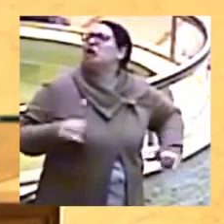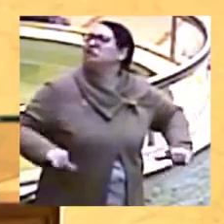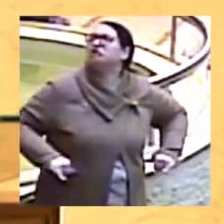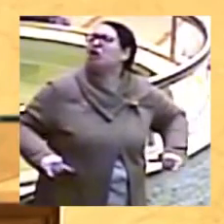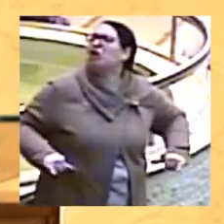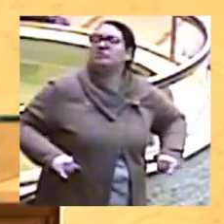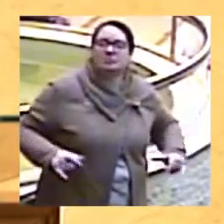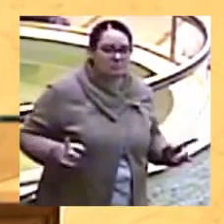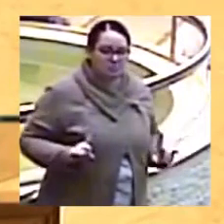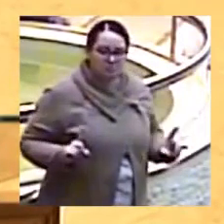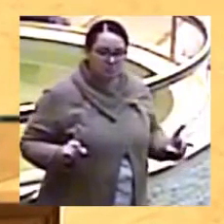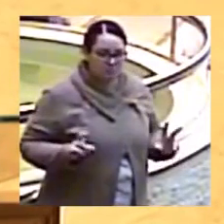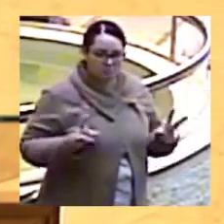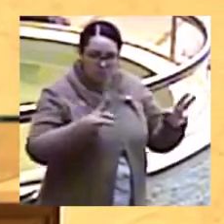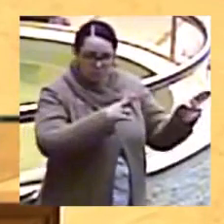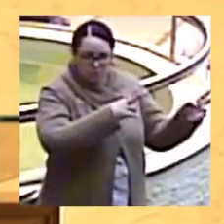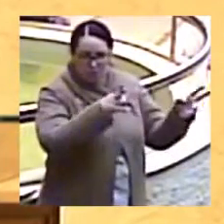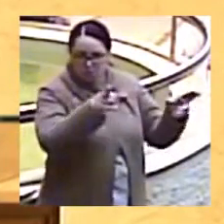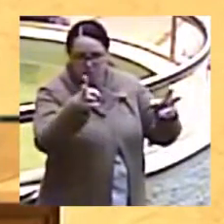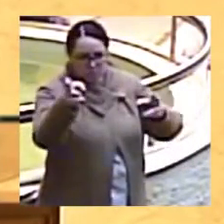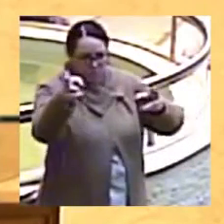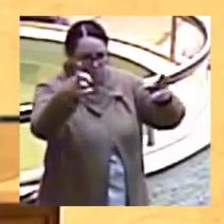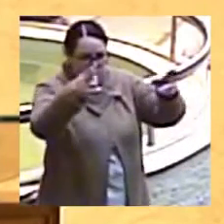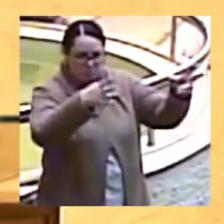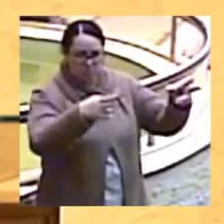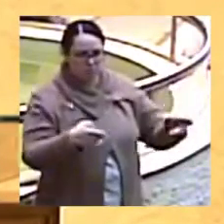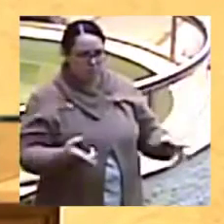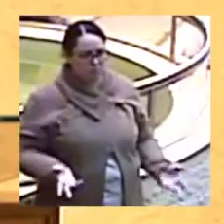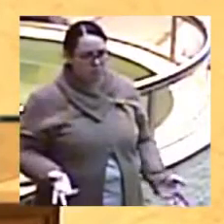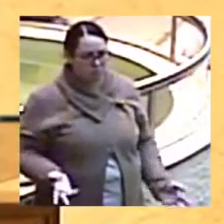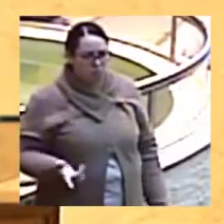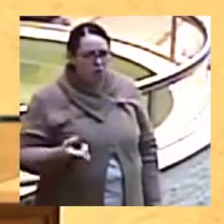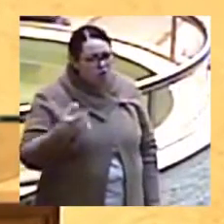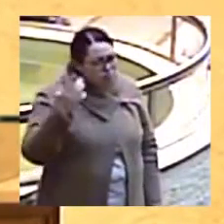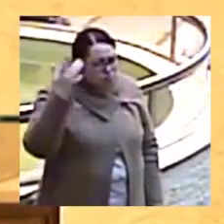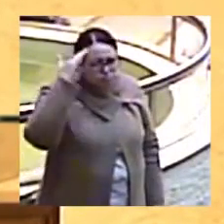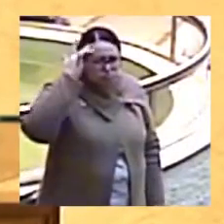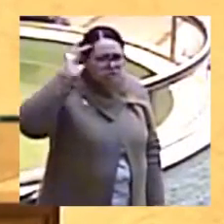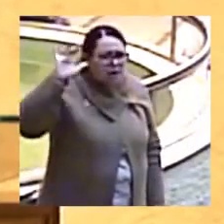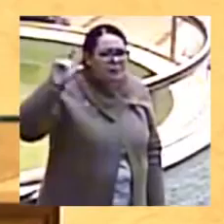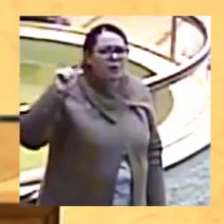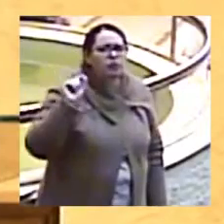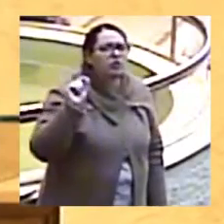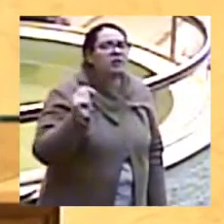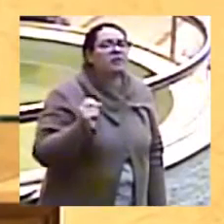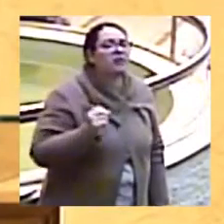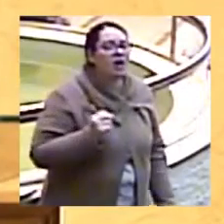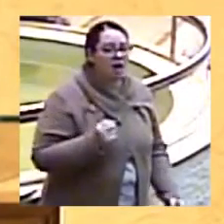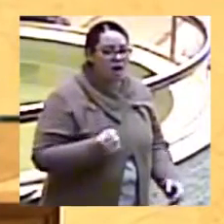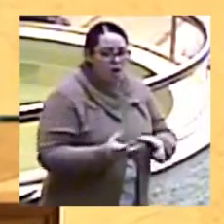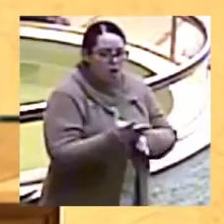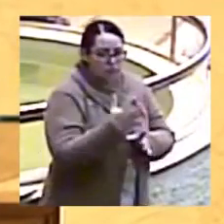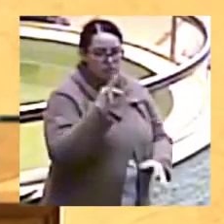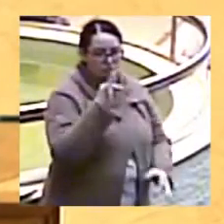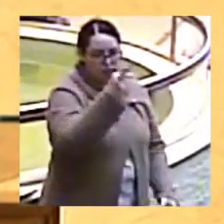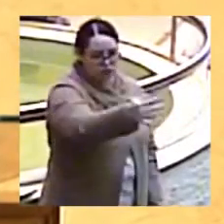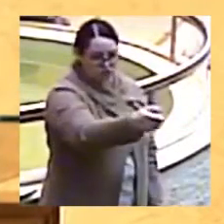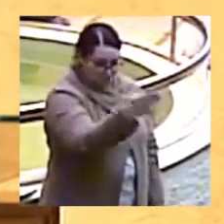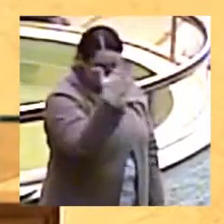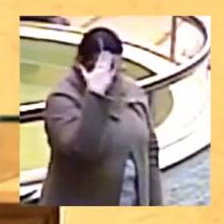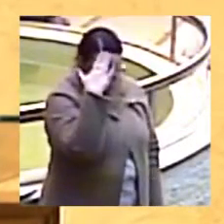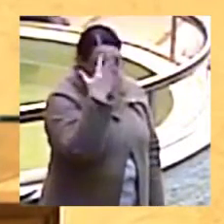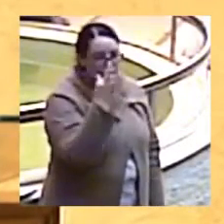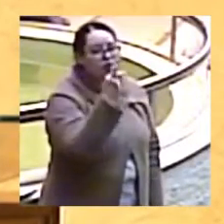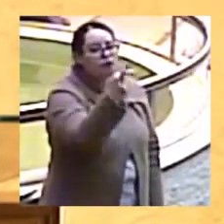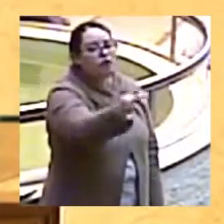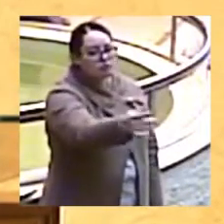de projetos futuros, nós vivemos, no oculto, a respeito, do que há, de acontecer, em nosso país, nós vivemos, no oculto, a respeito, do